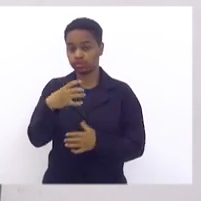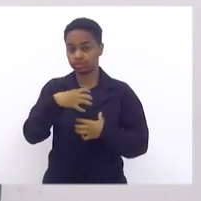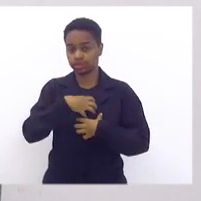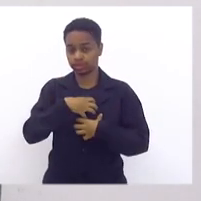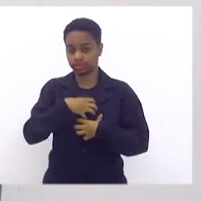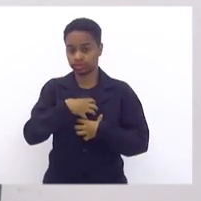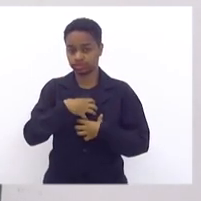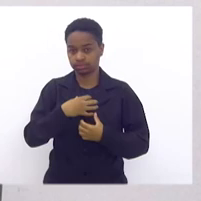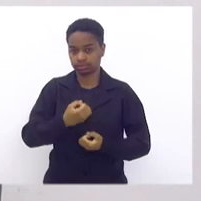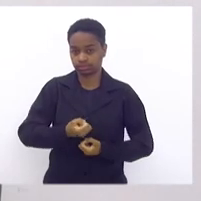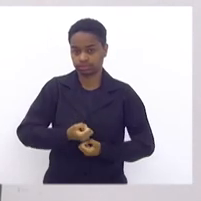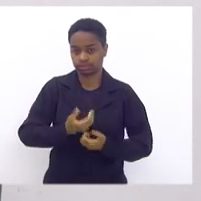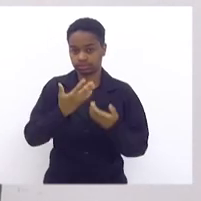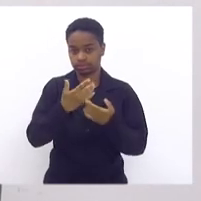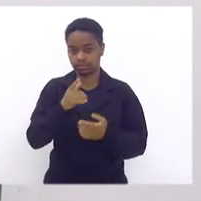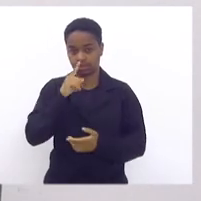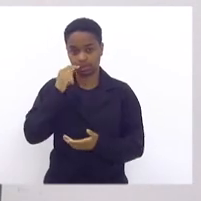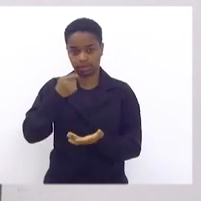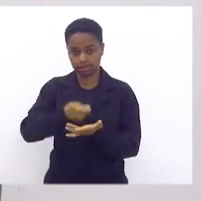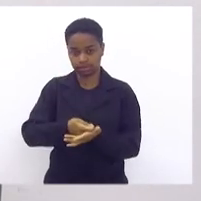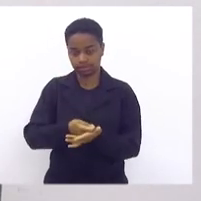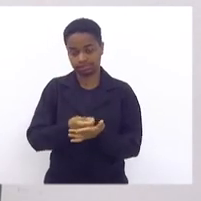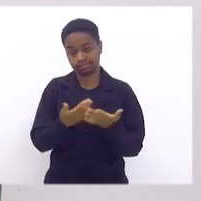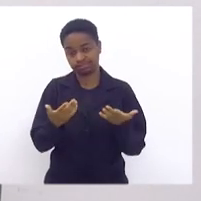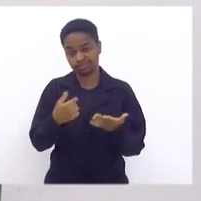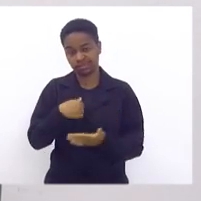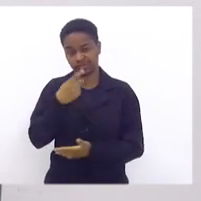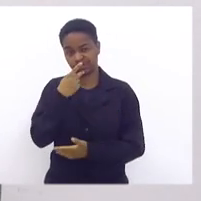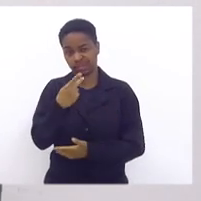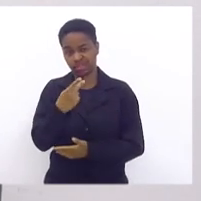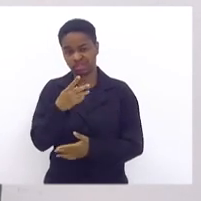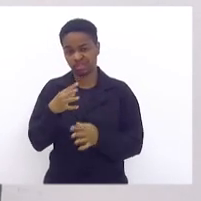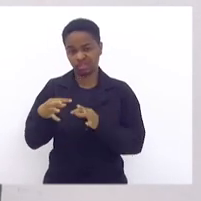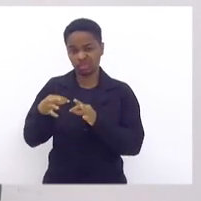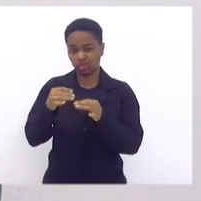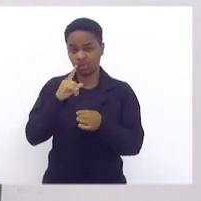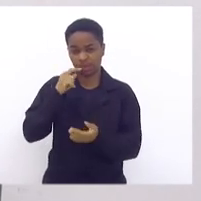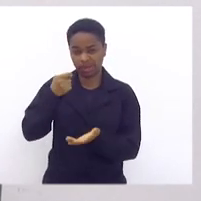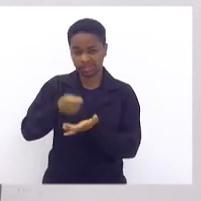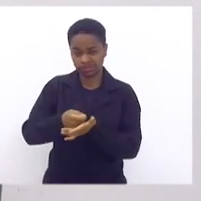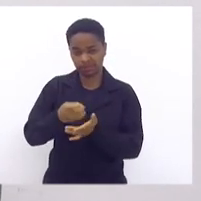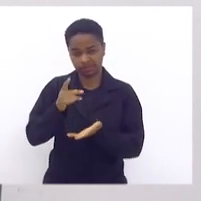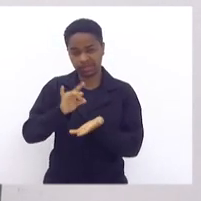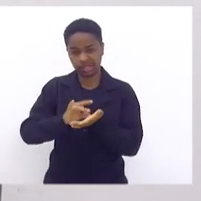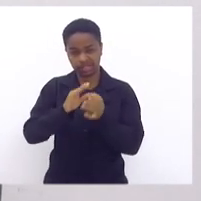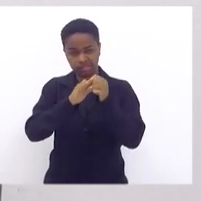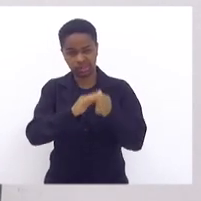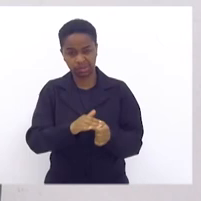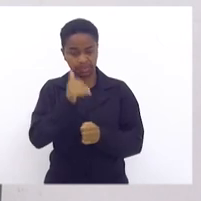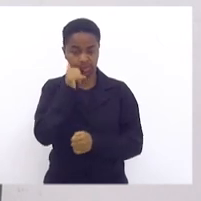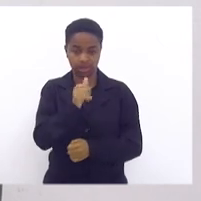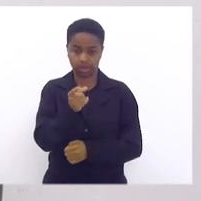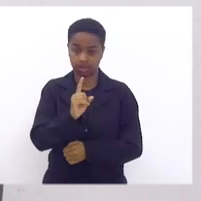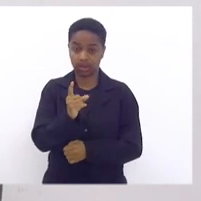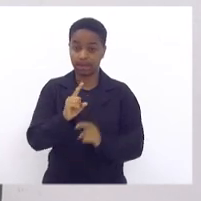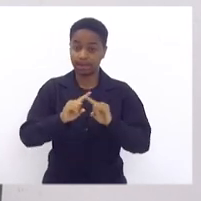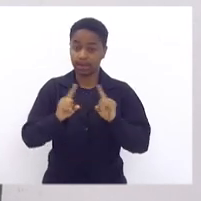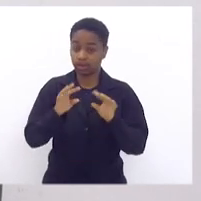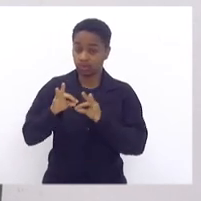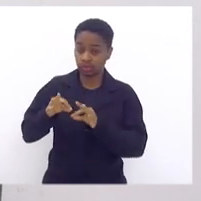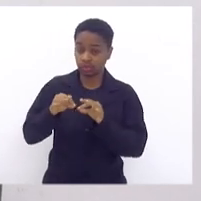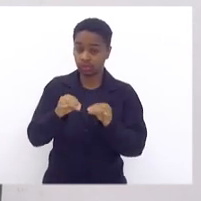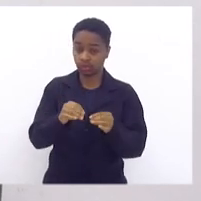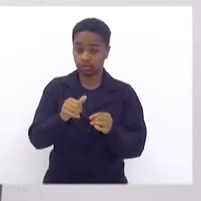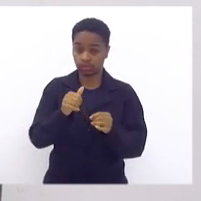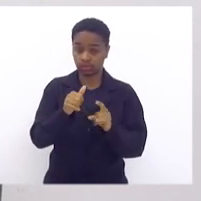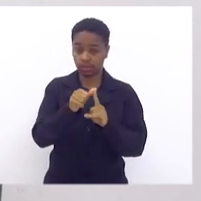desse machismo. Não chegaria a dizer que todo machista é misógino, mas toda misoginia